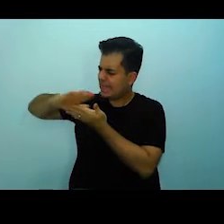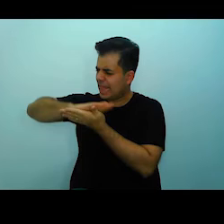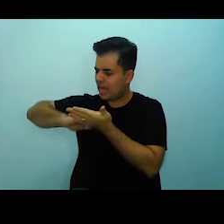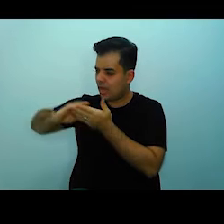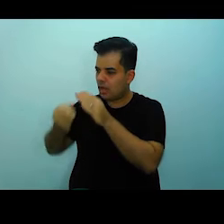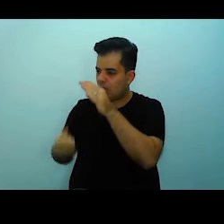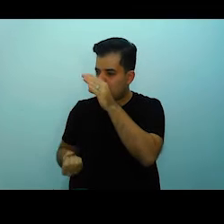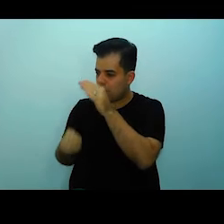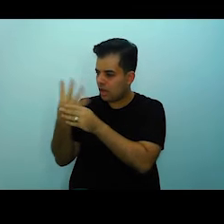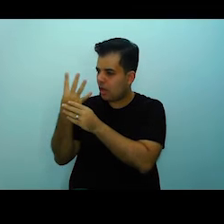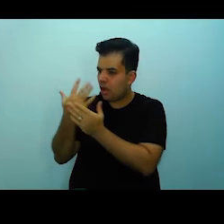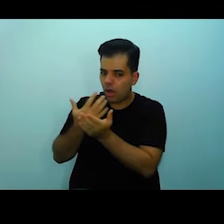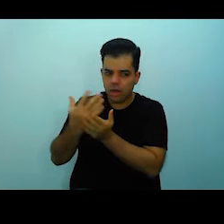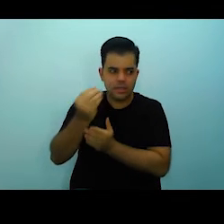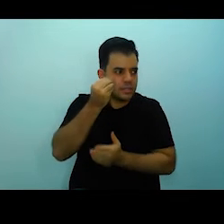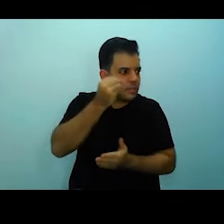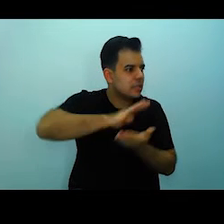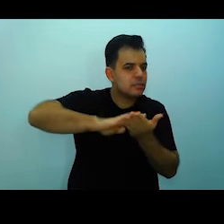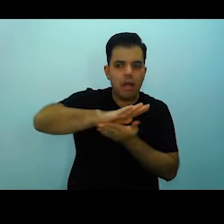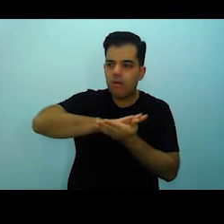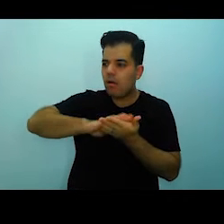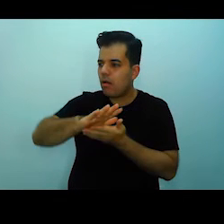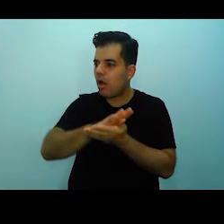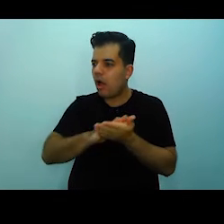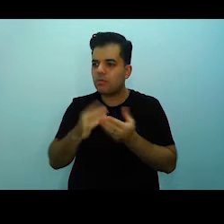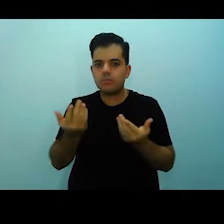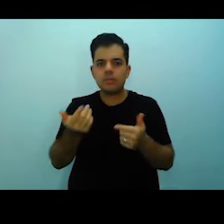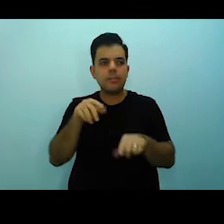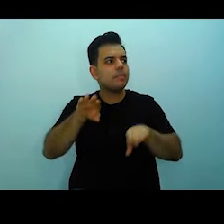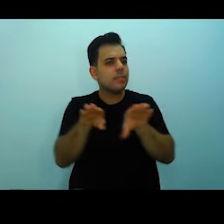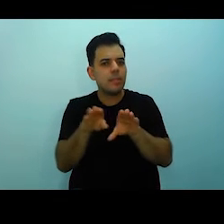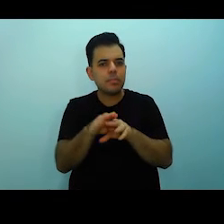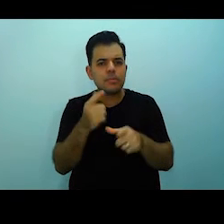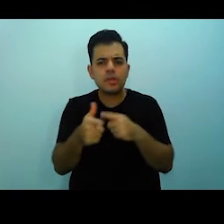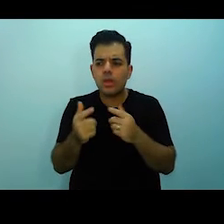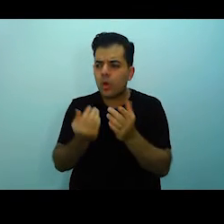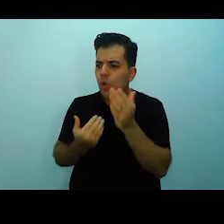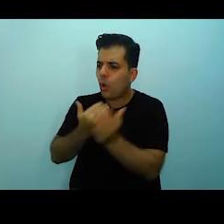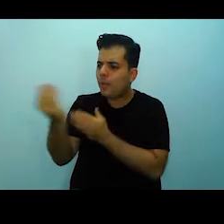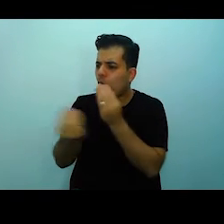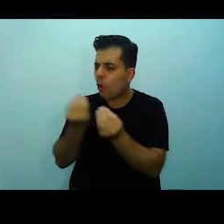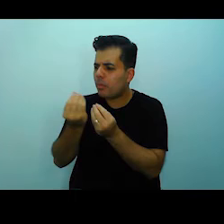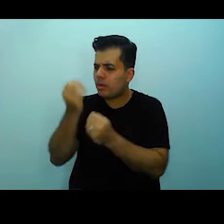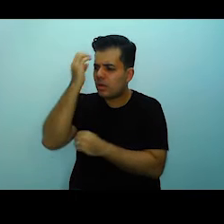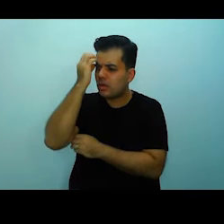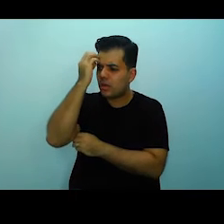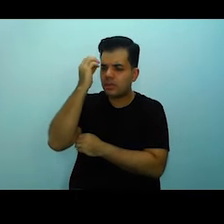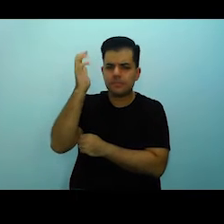não tem experiência com o público, a gente não tinha experiência com essa problemática. Então, por onde que a gente começa?